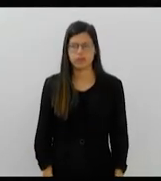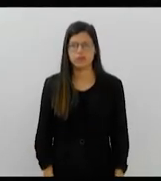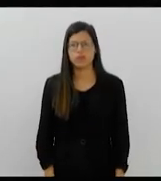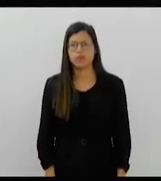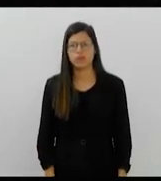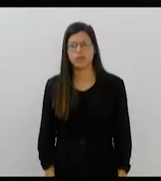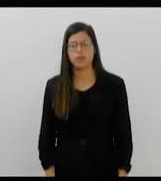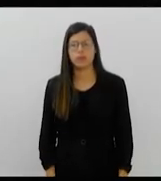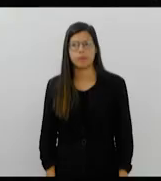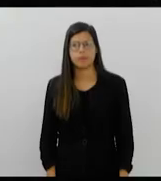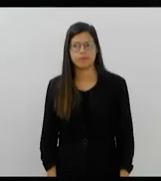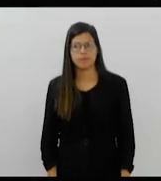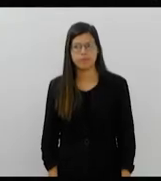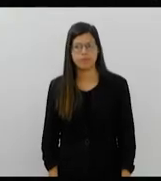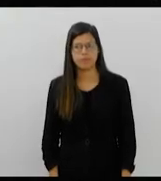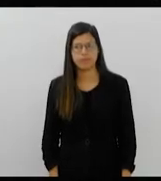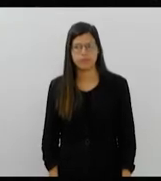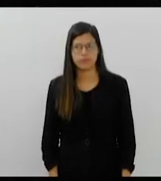mesmo assim,